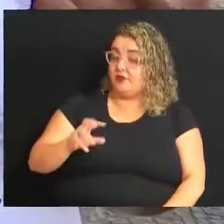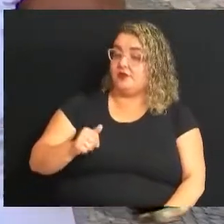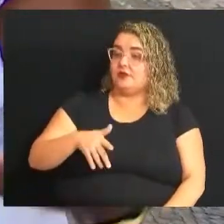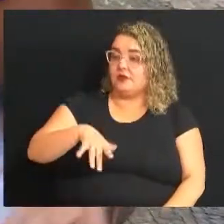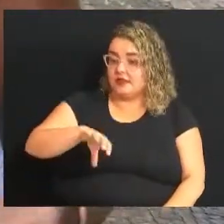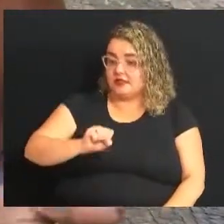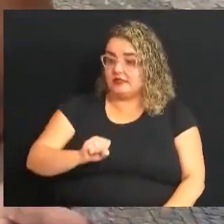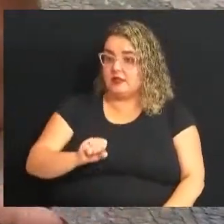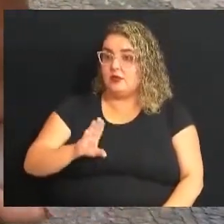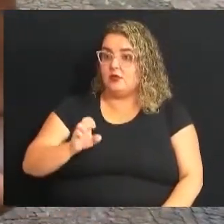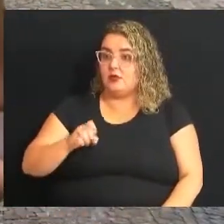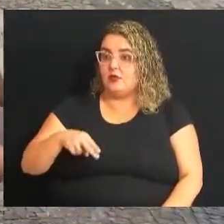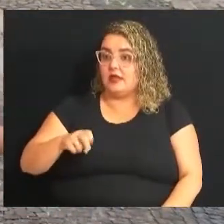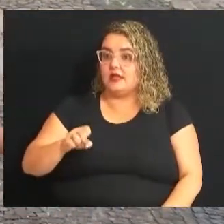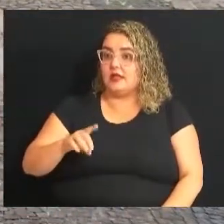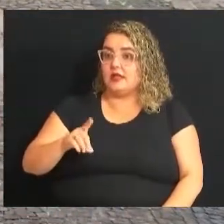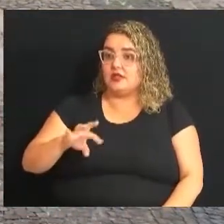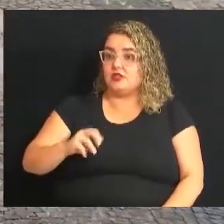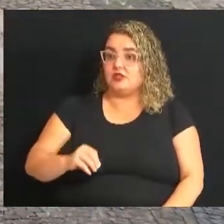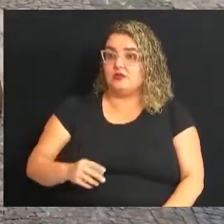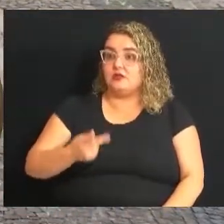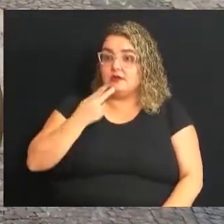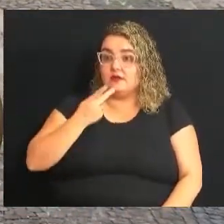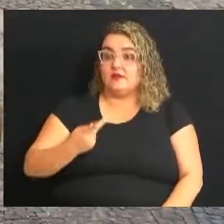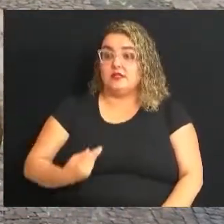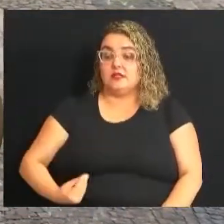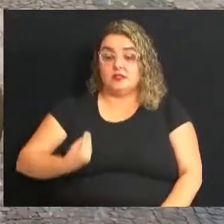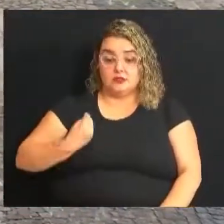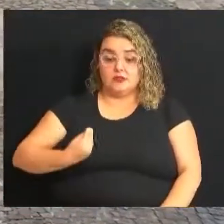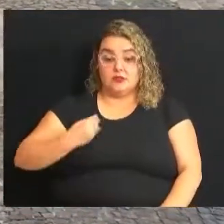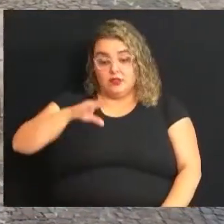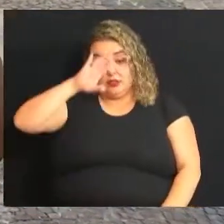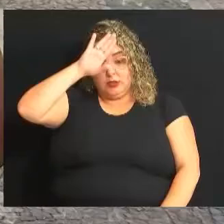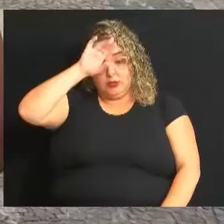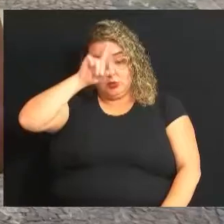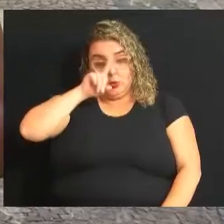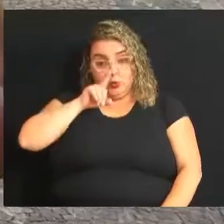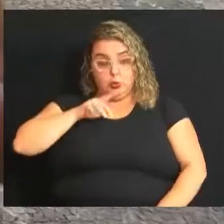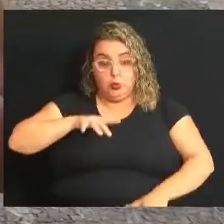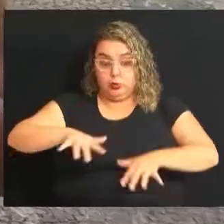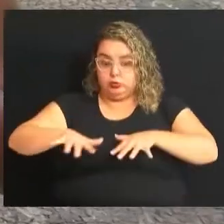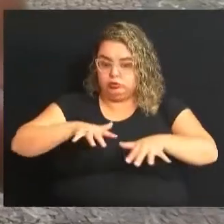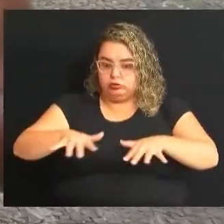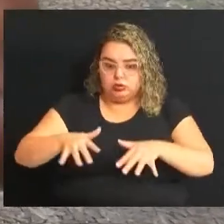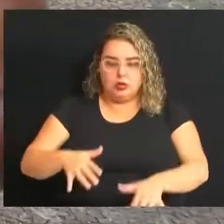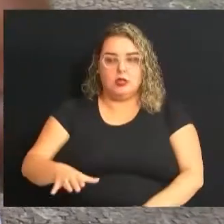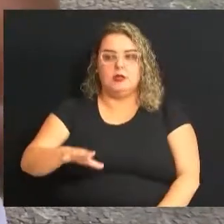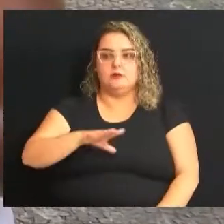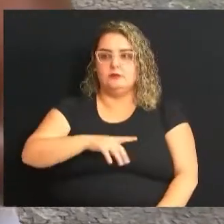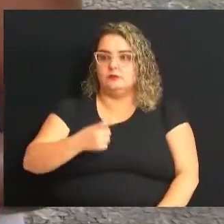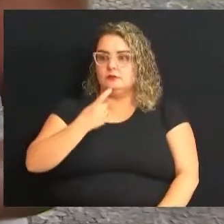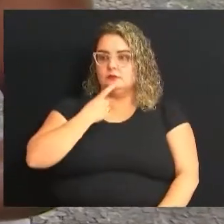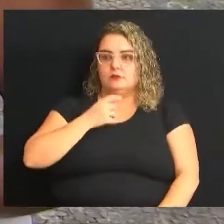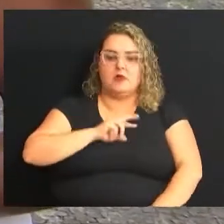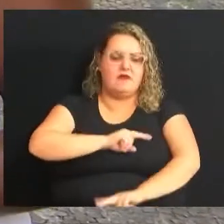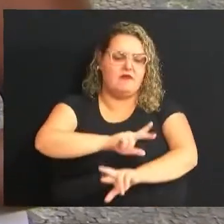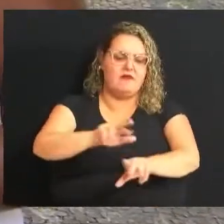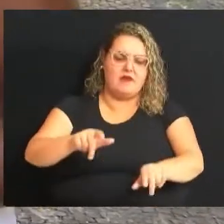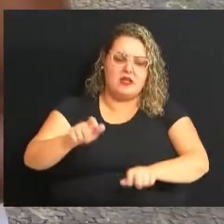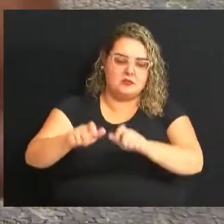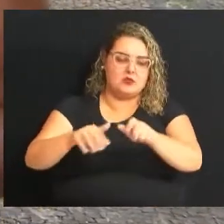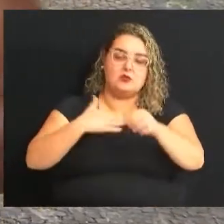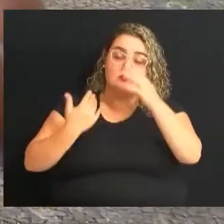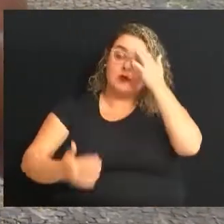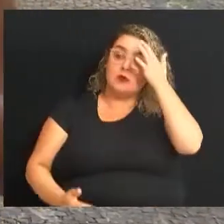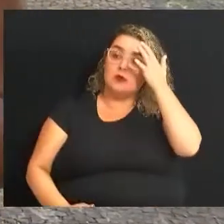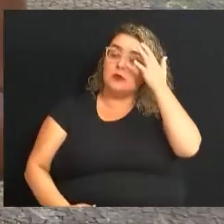se ele sobrevivesse à febre amarela, que foi um grande abalo na cidade de Campinas, matou milhares de pessoas, né, a